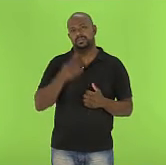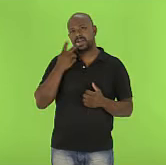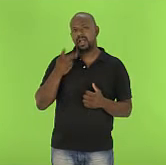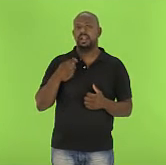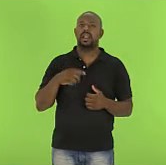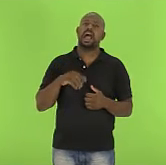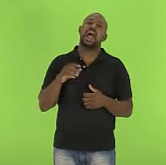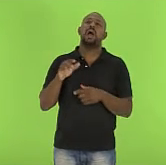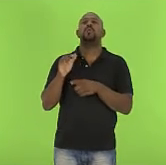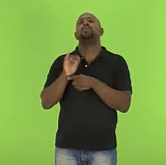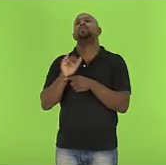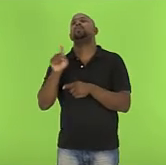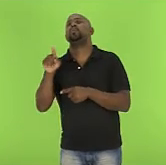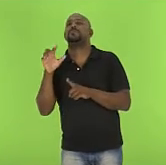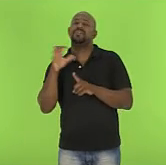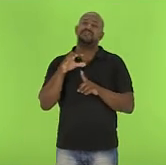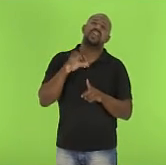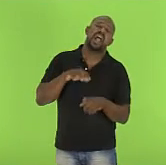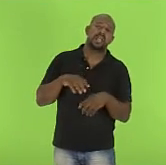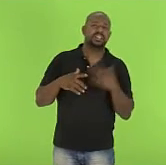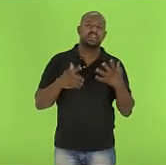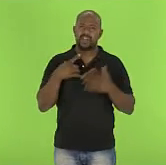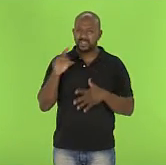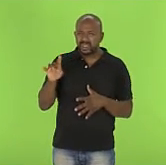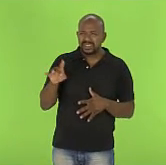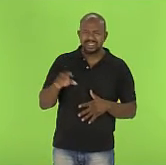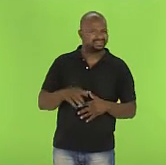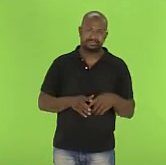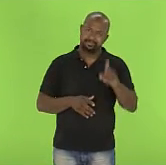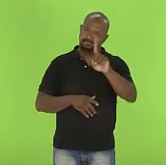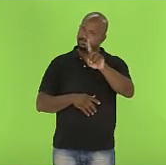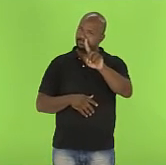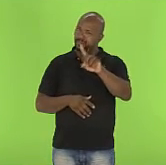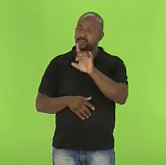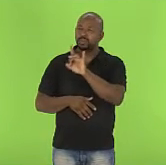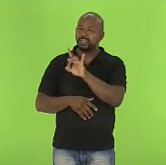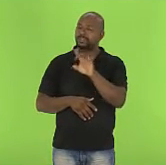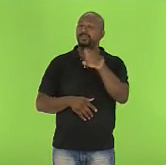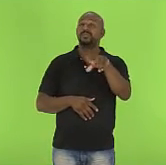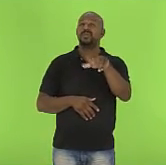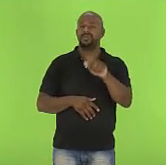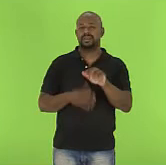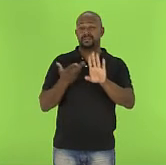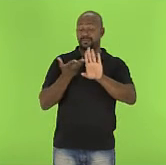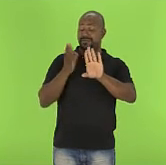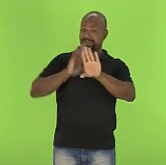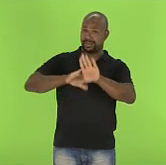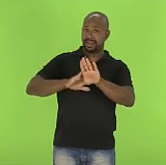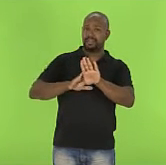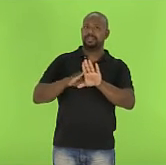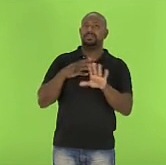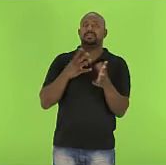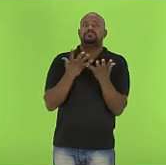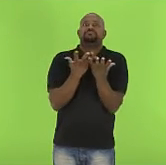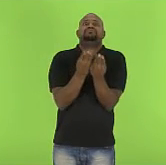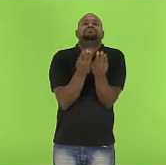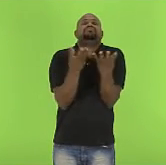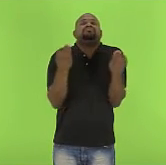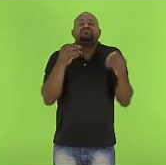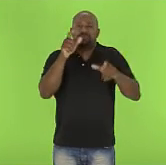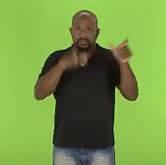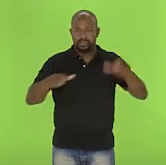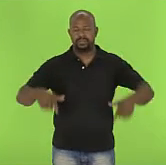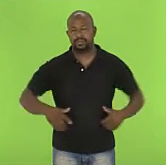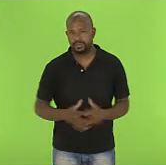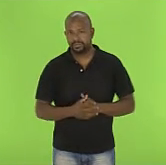A gente fala, o youtuber, o influencer, as pessoas fazem sozinhas. Não, não fazem. Por trás dessas pessoas tem um mundo